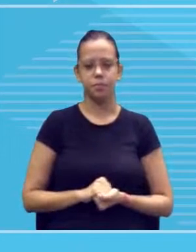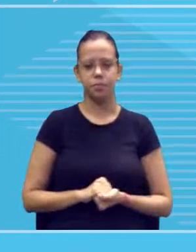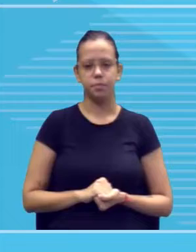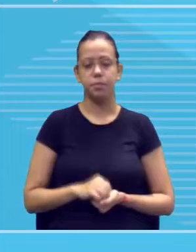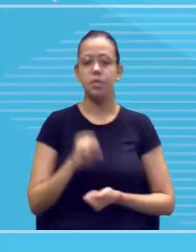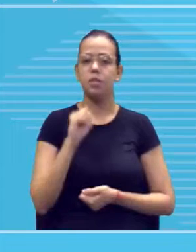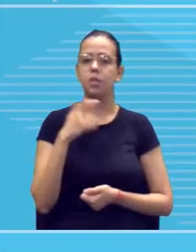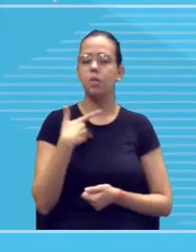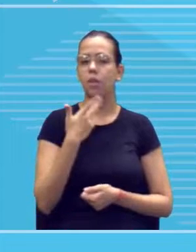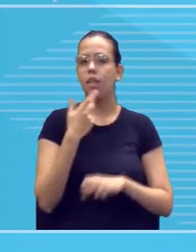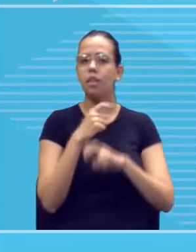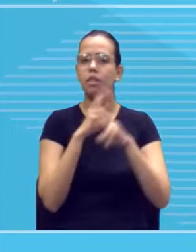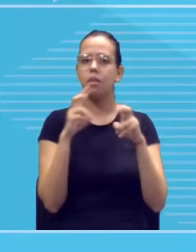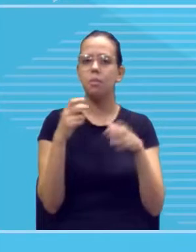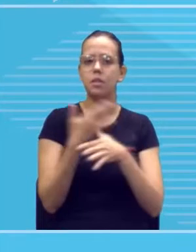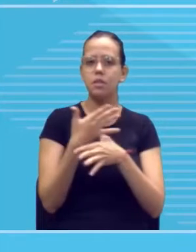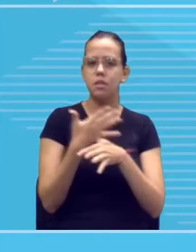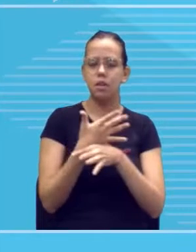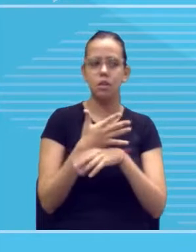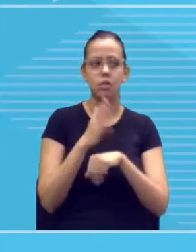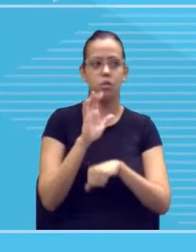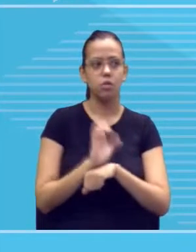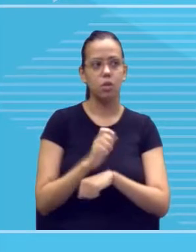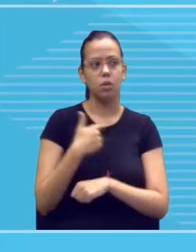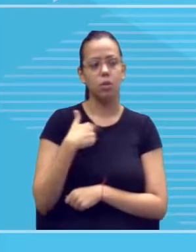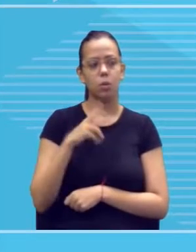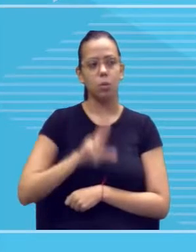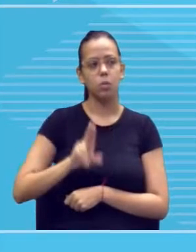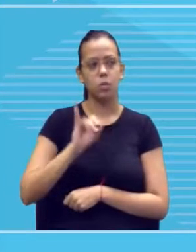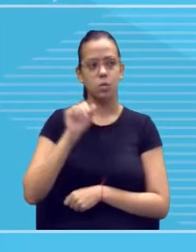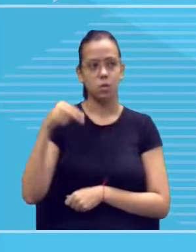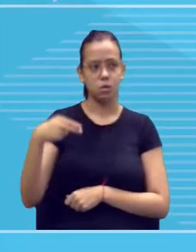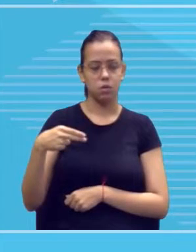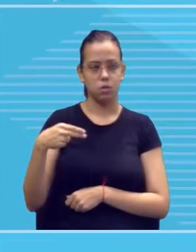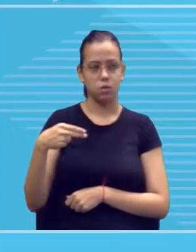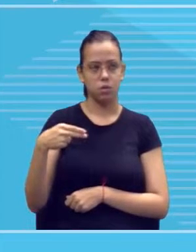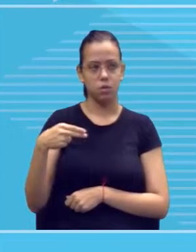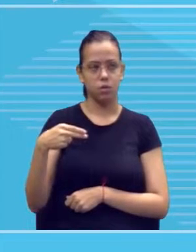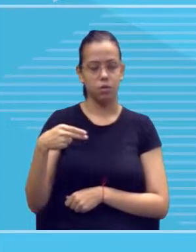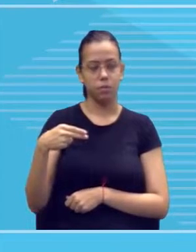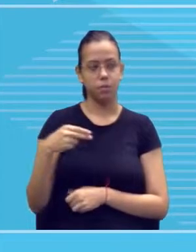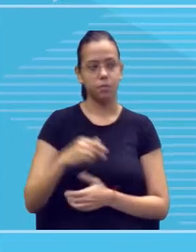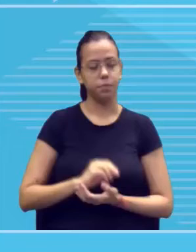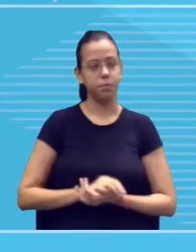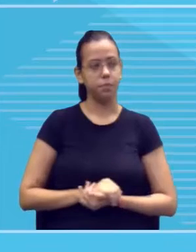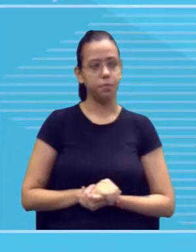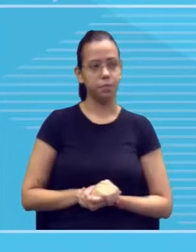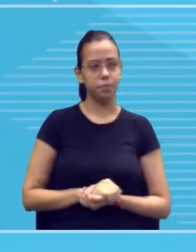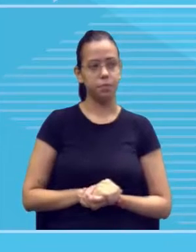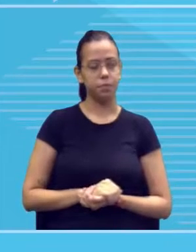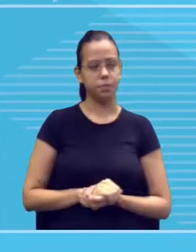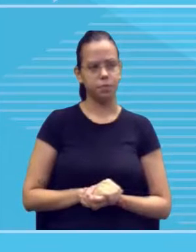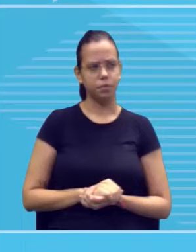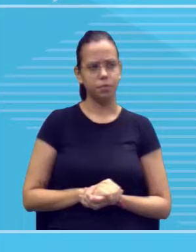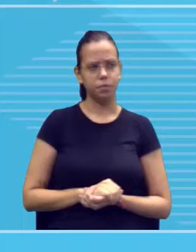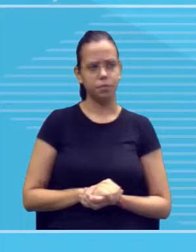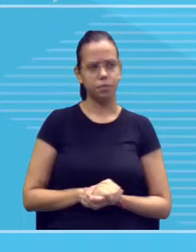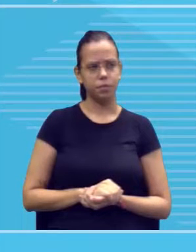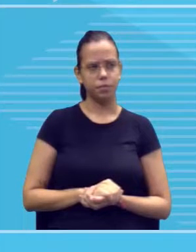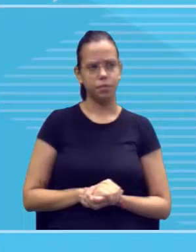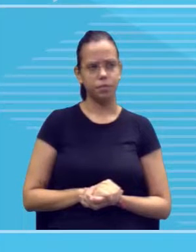se eu tiver falando de uma cidade de um estado aí eu uso o que eu uso indo e a cidade estágio eu posso chamar então in